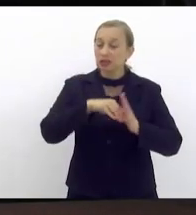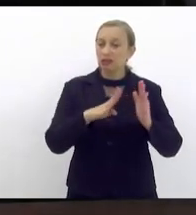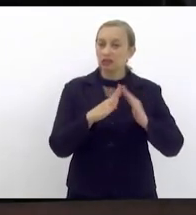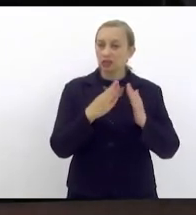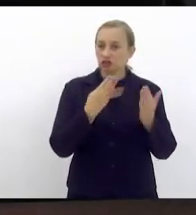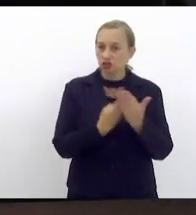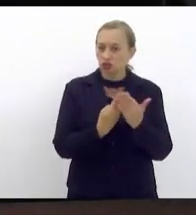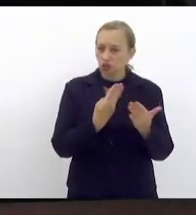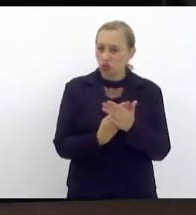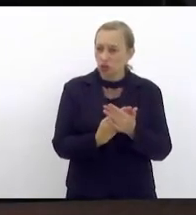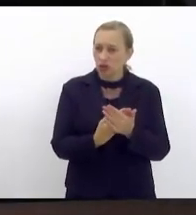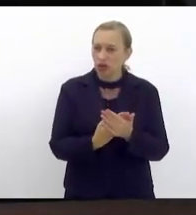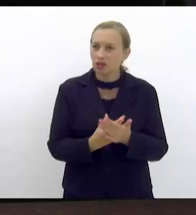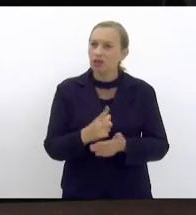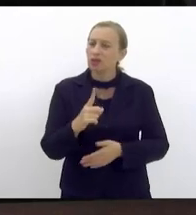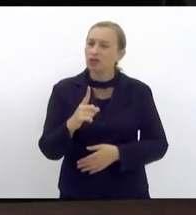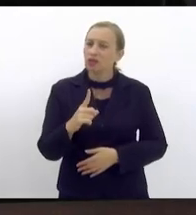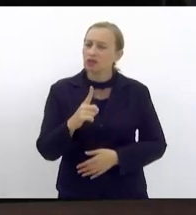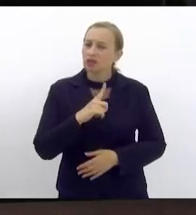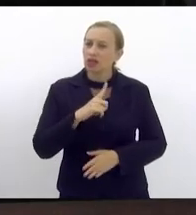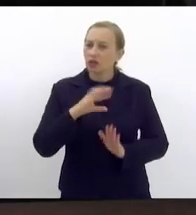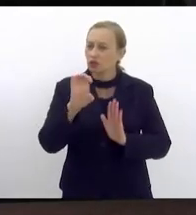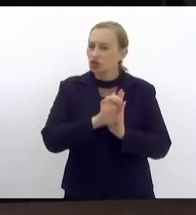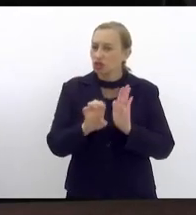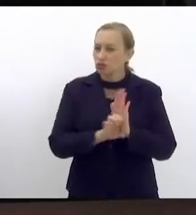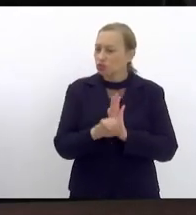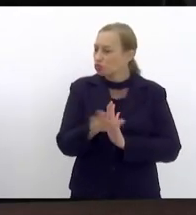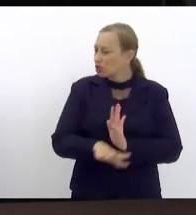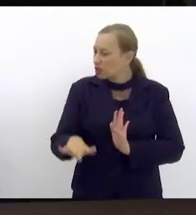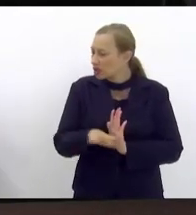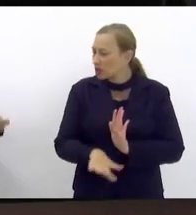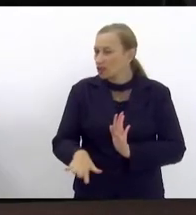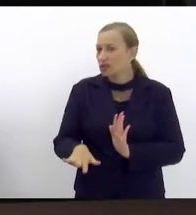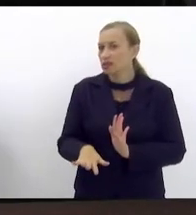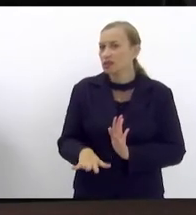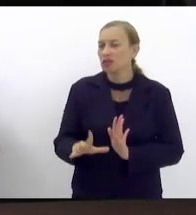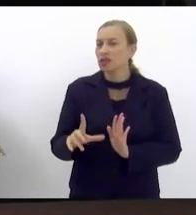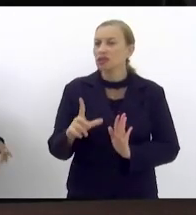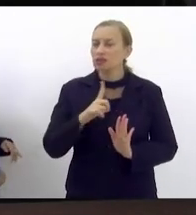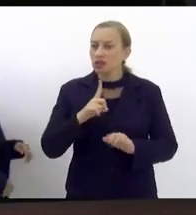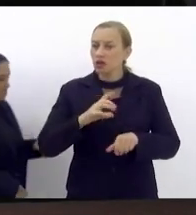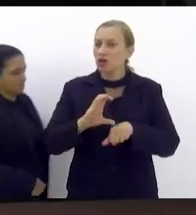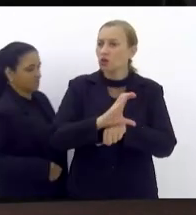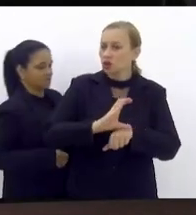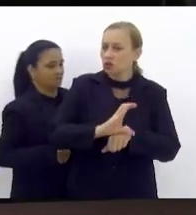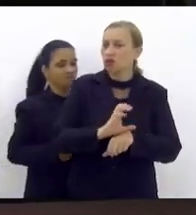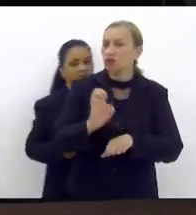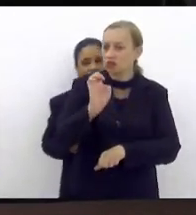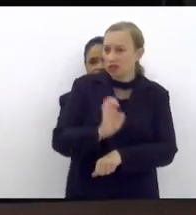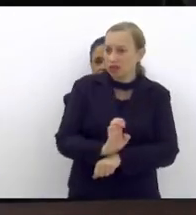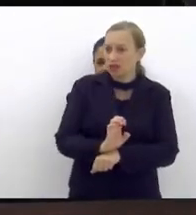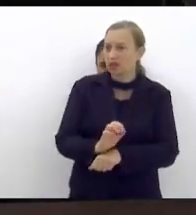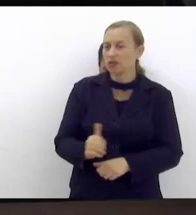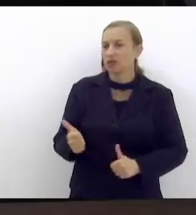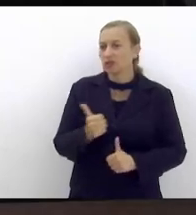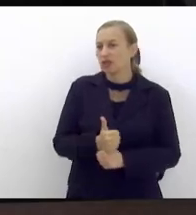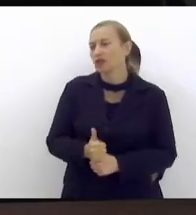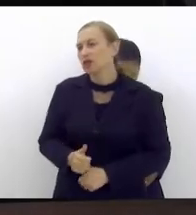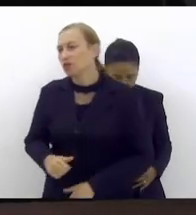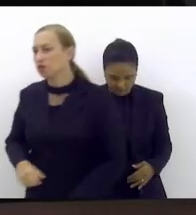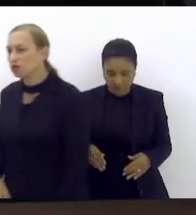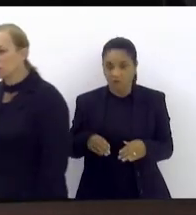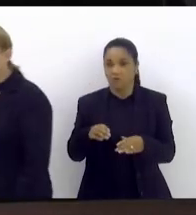a gente tem aí o Estatuto da Criança a gente tem aí uma constituição estadual uma constituição federal